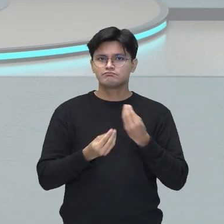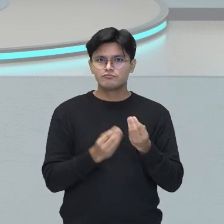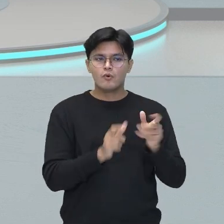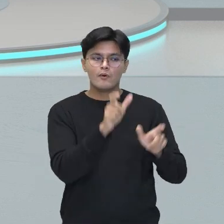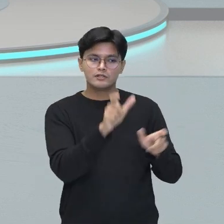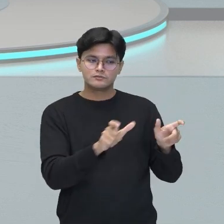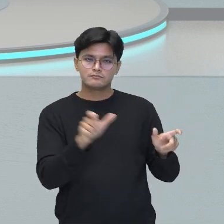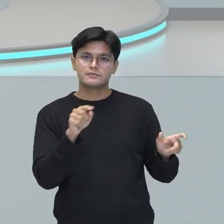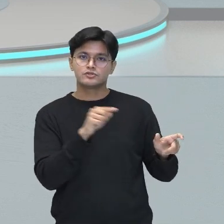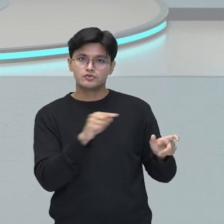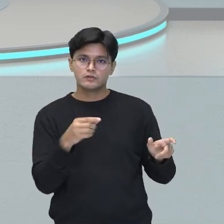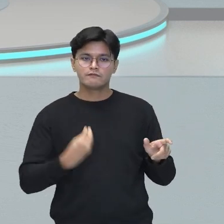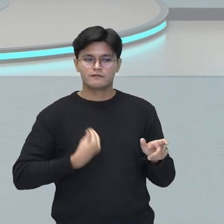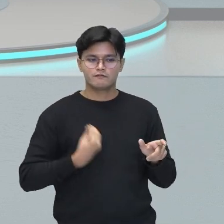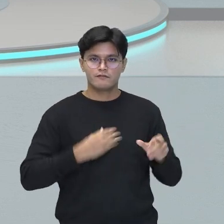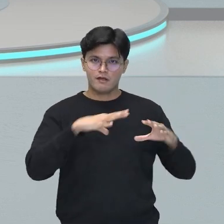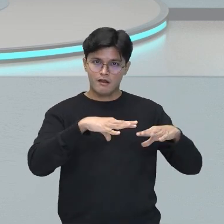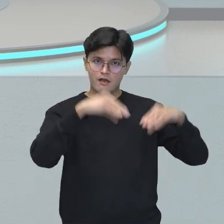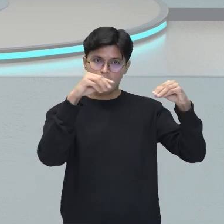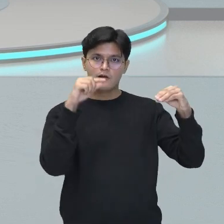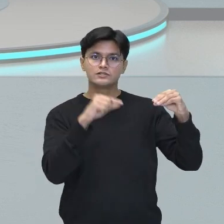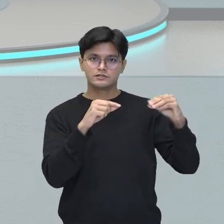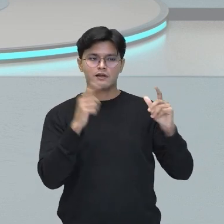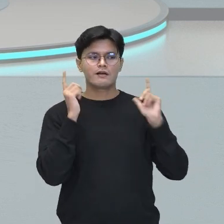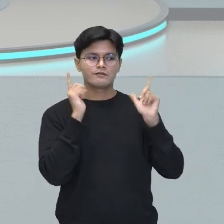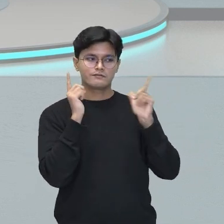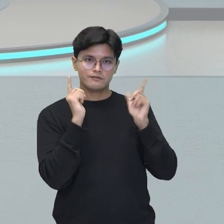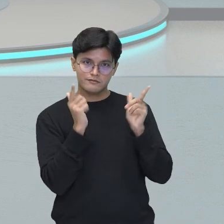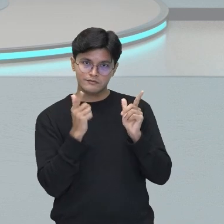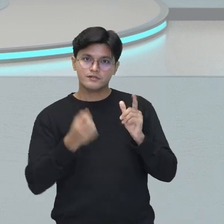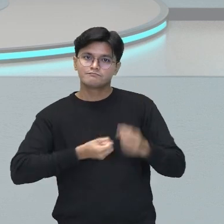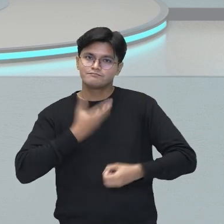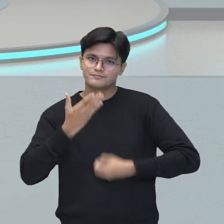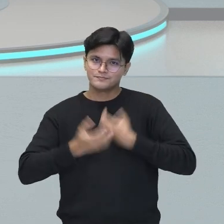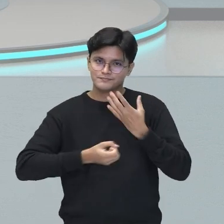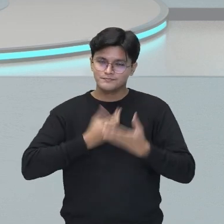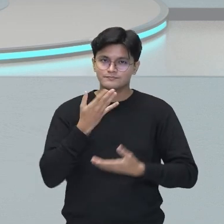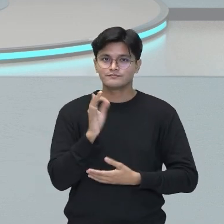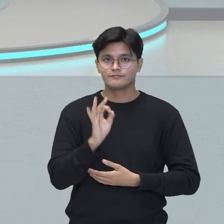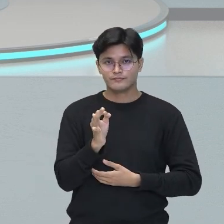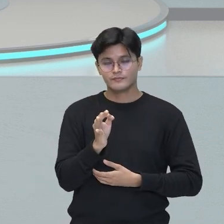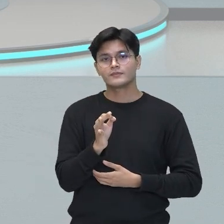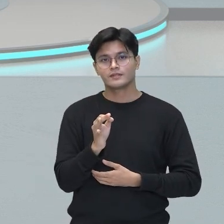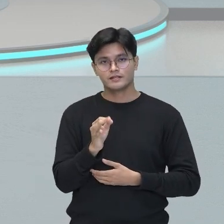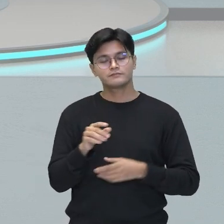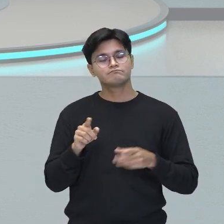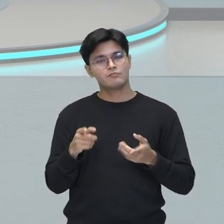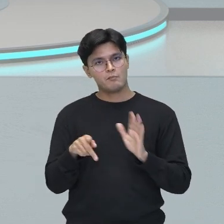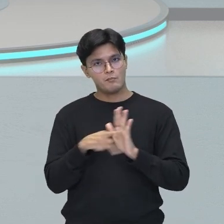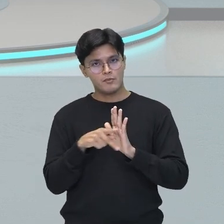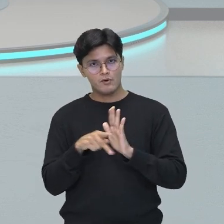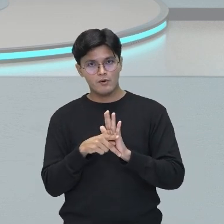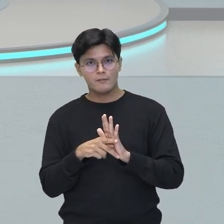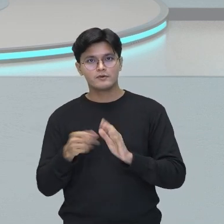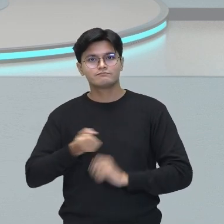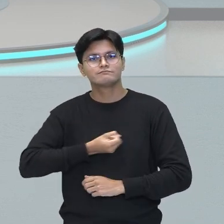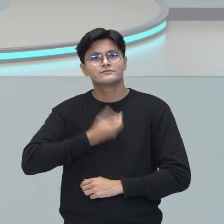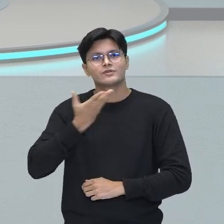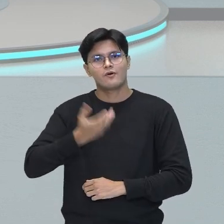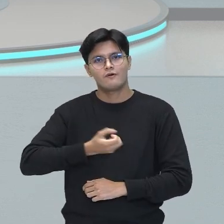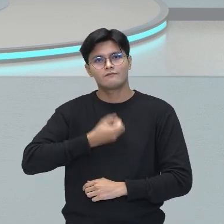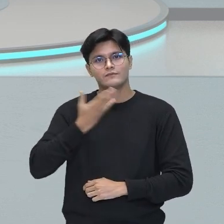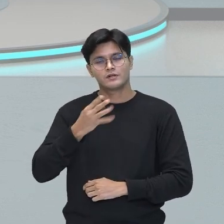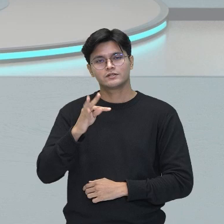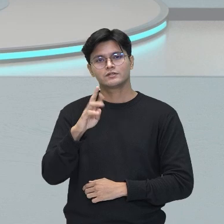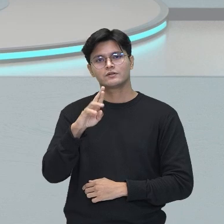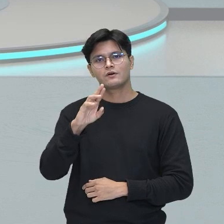pessoas que lá moravam então isso aí era lá do trovadorismo mas como o humanismo de